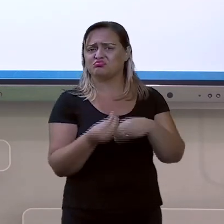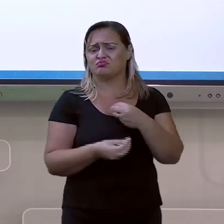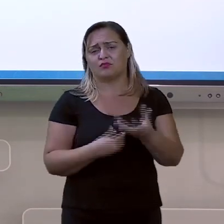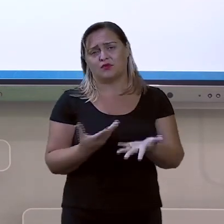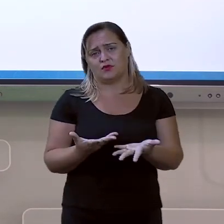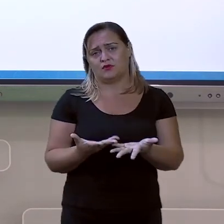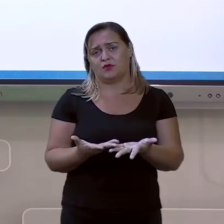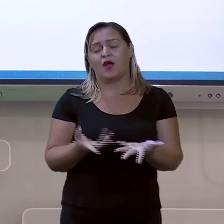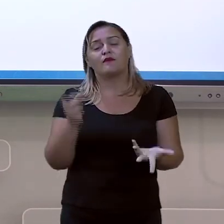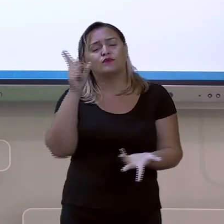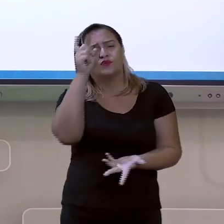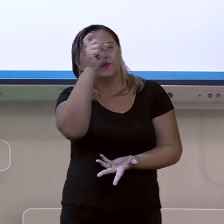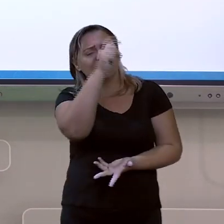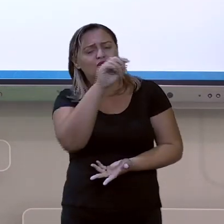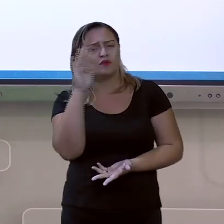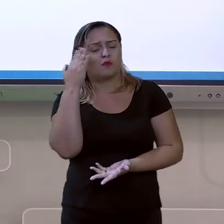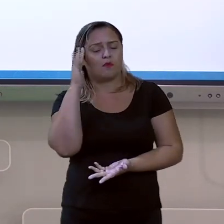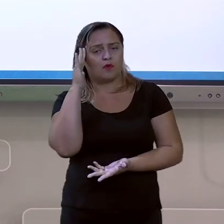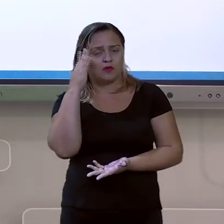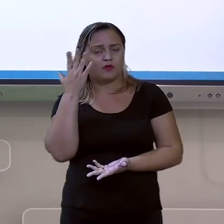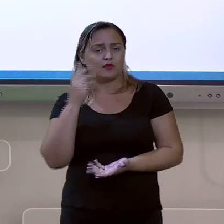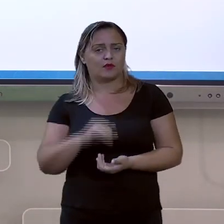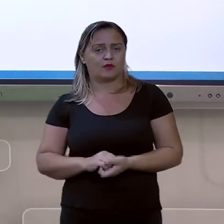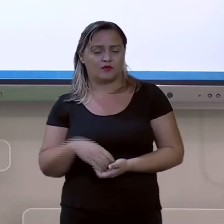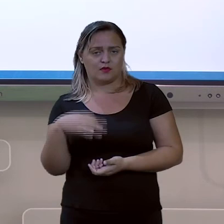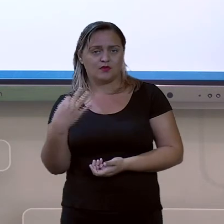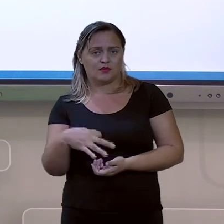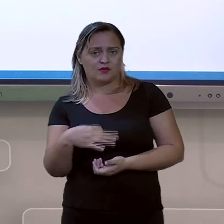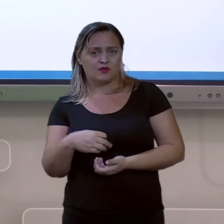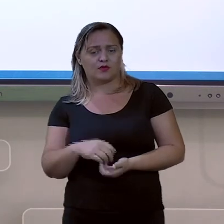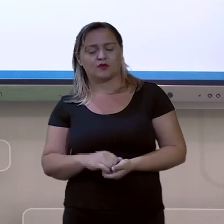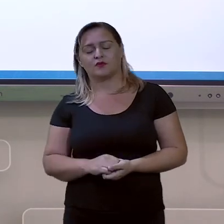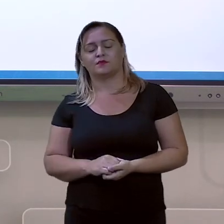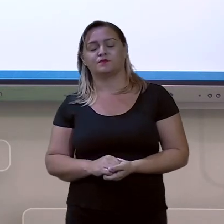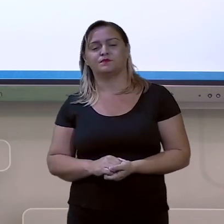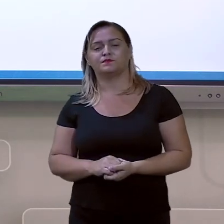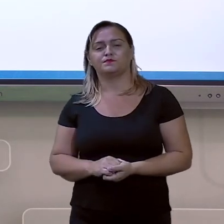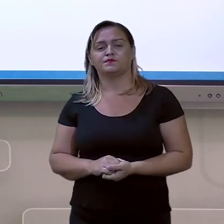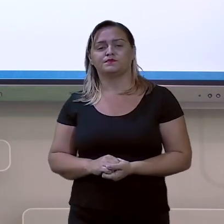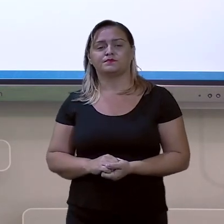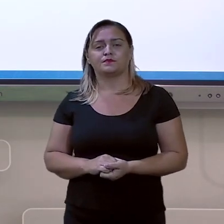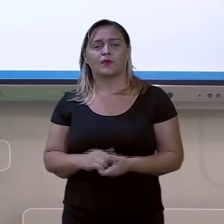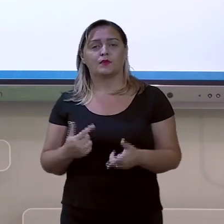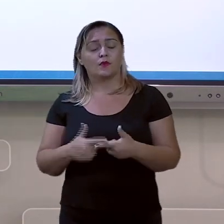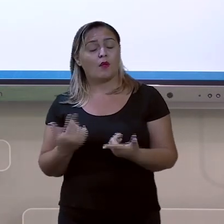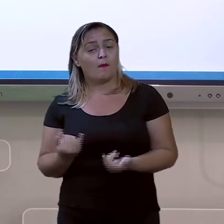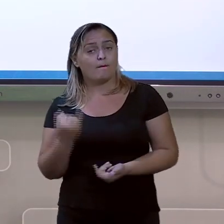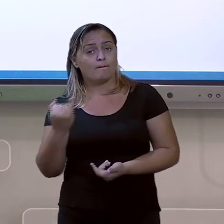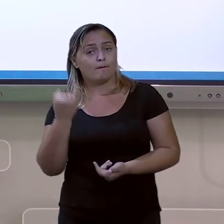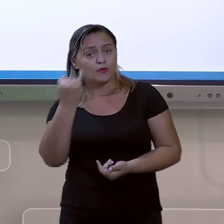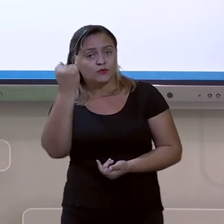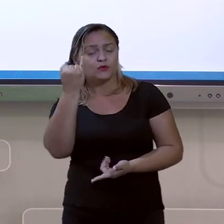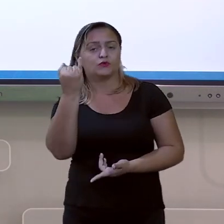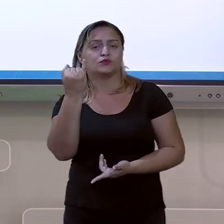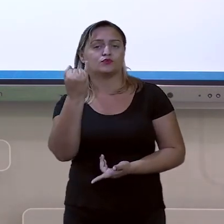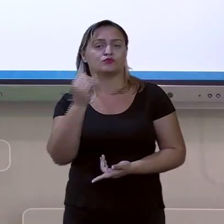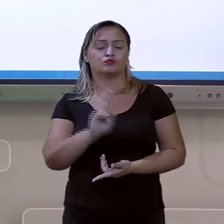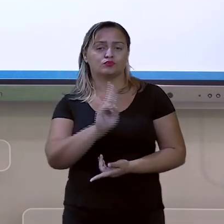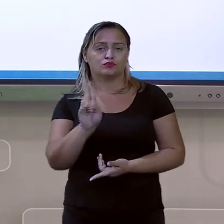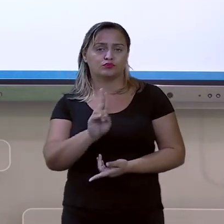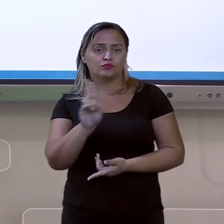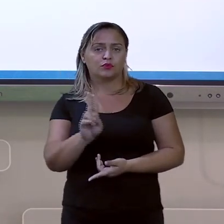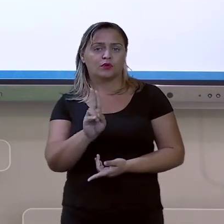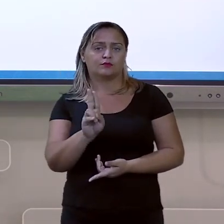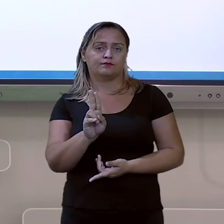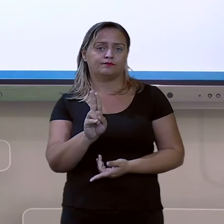junto. São palavras juntas nas outras e ali eu não tenho um bom entendimento. Ah,